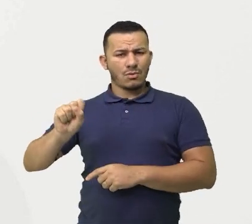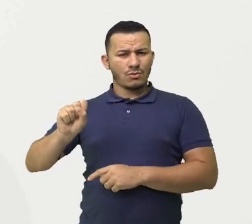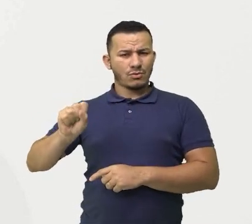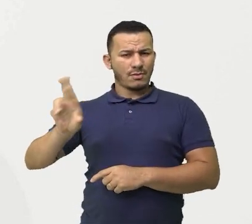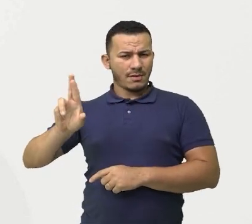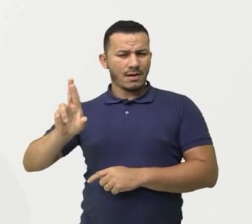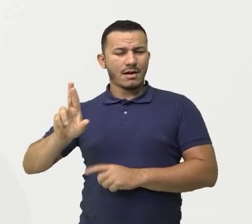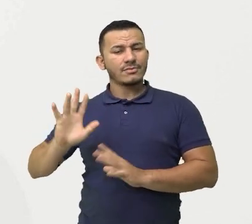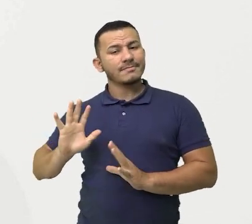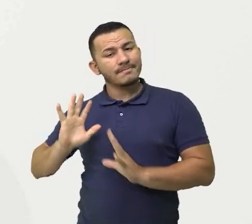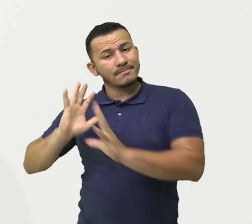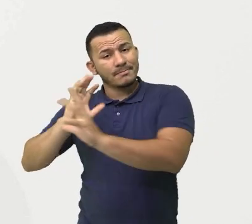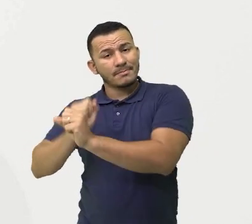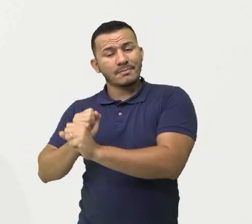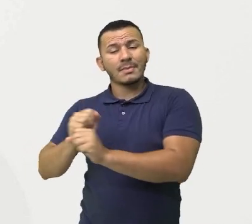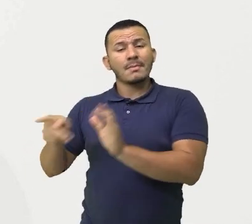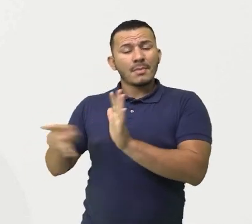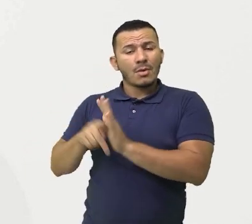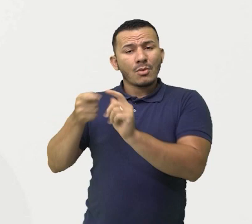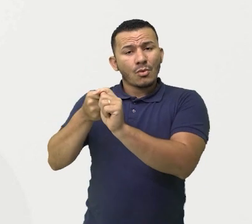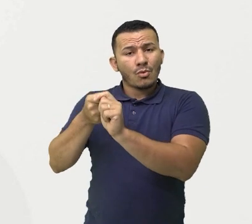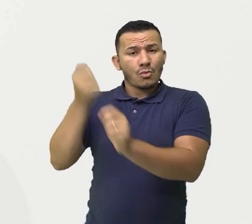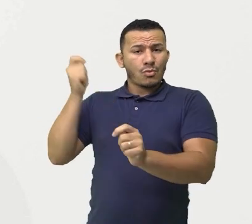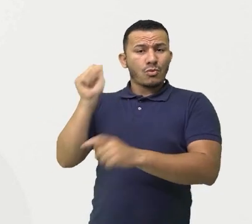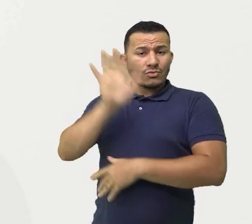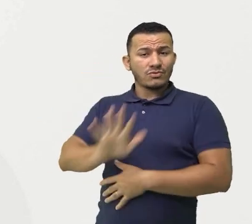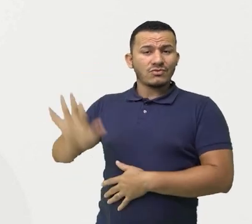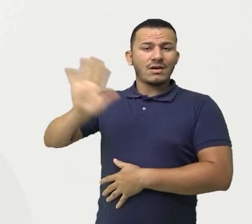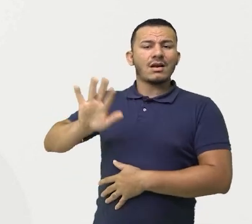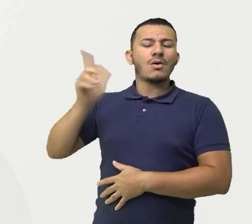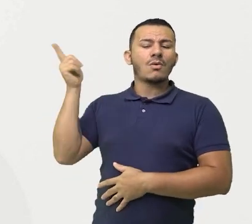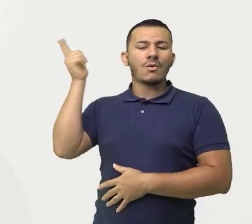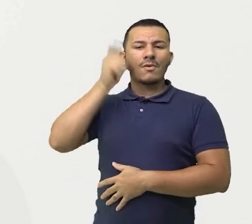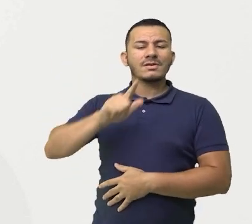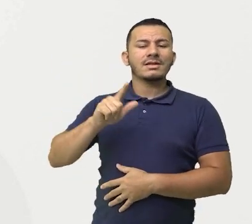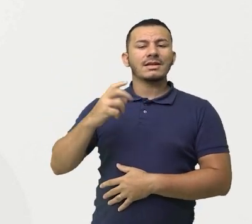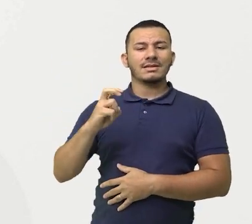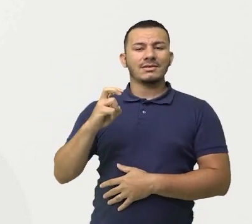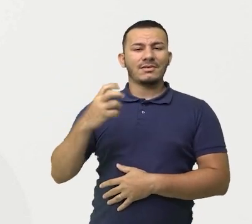R$8, então o lucro obtido foi exatamente de